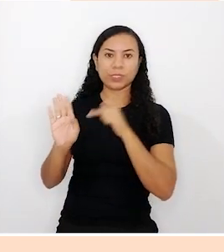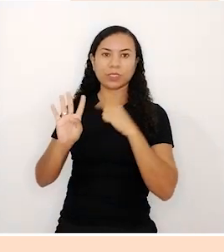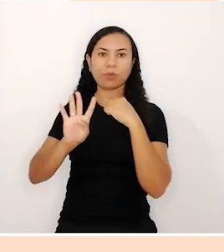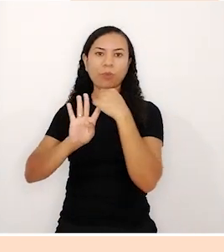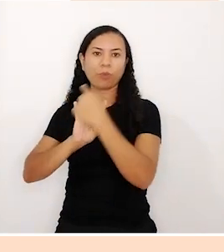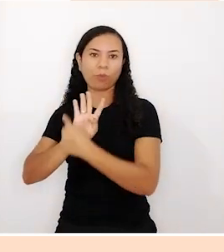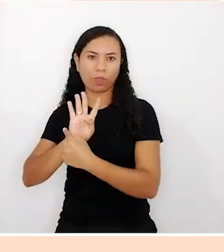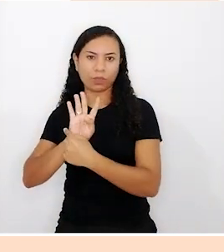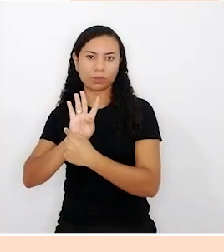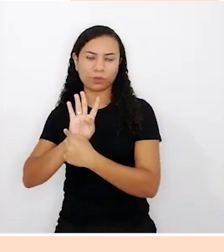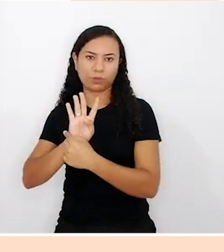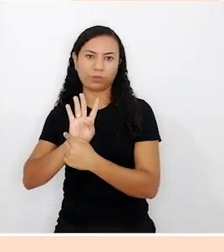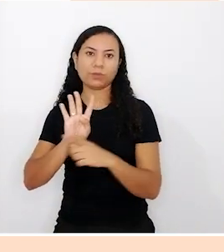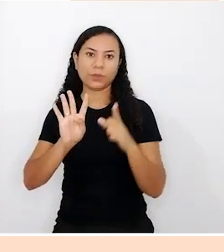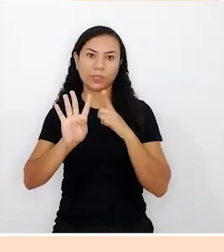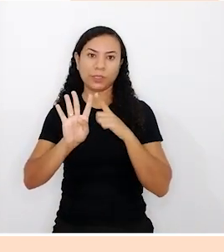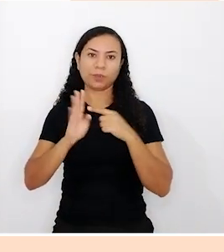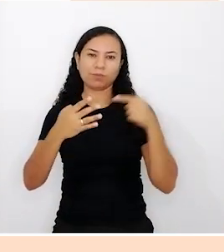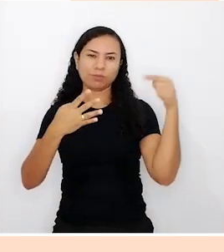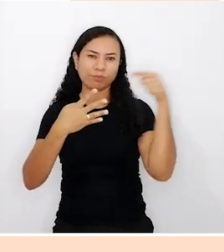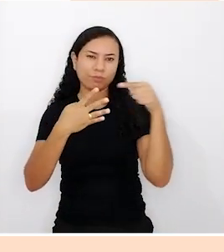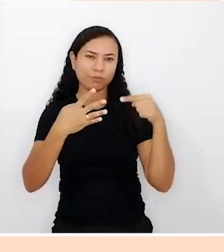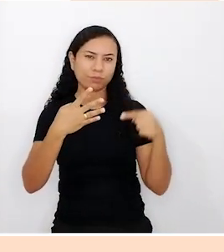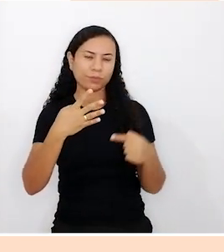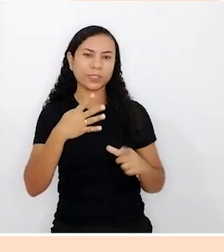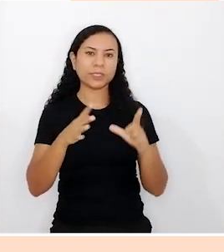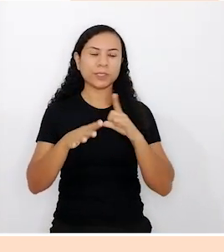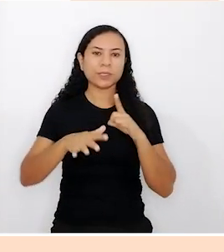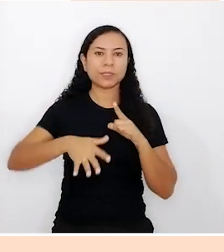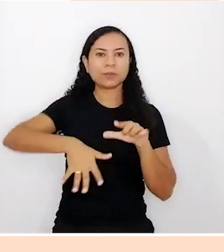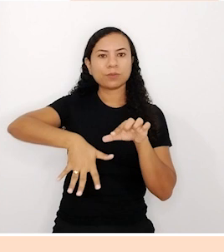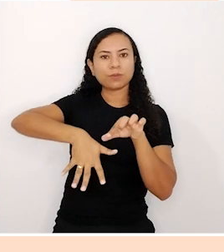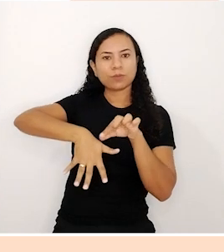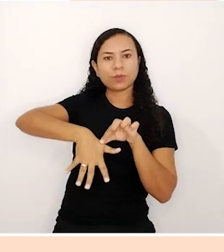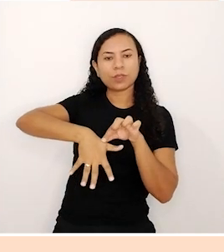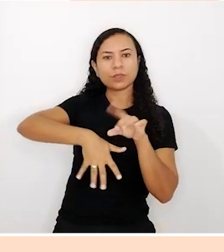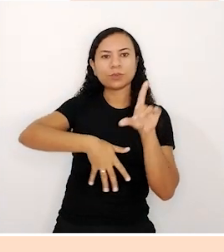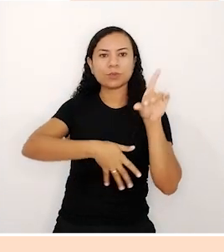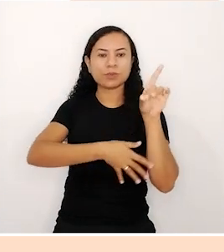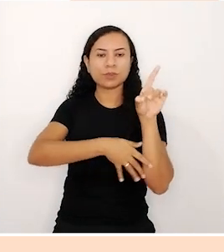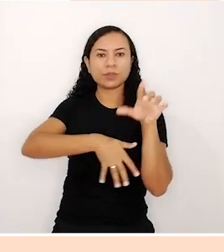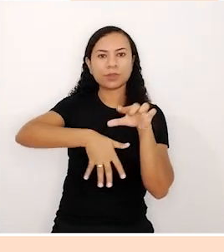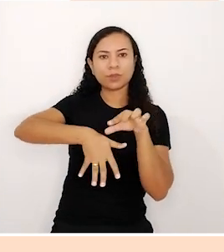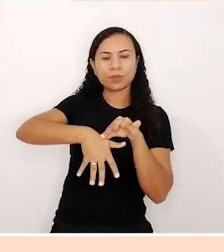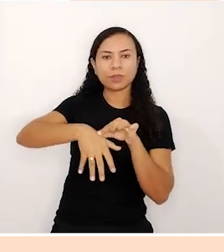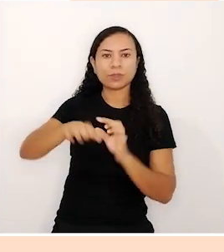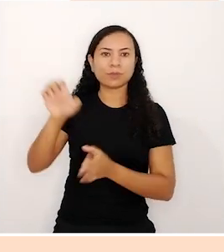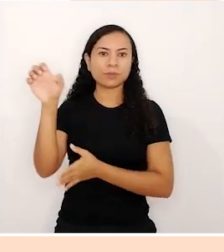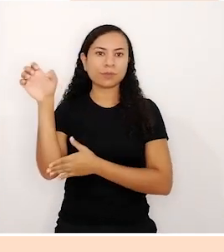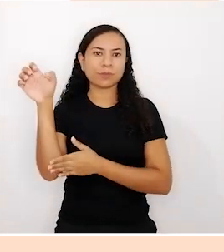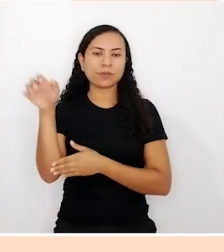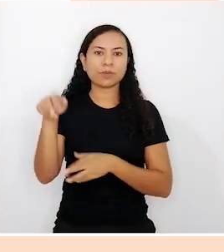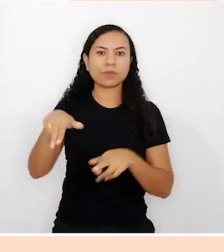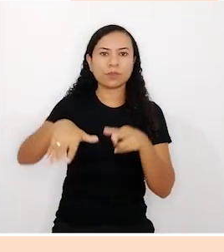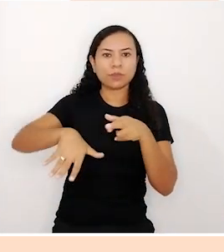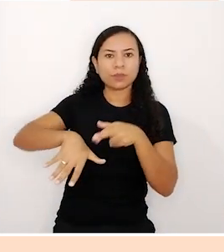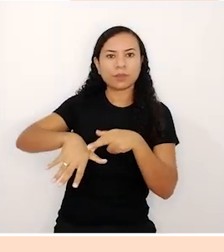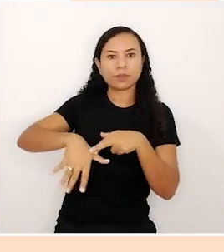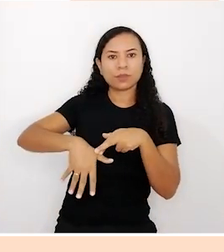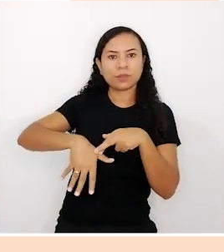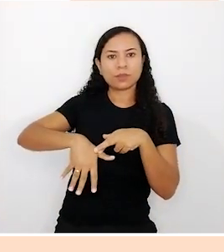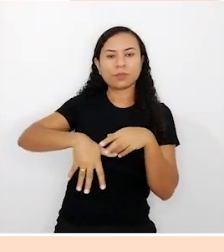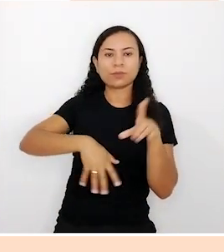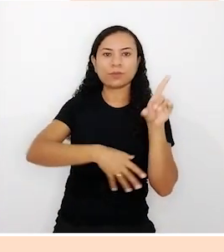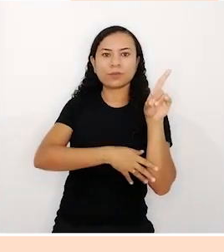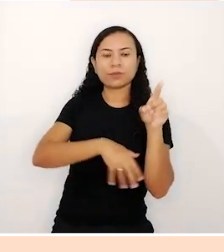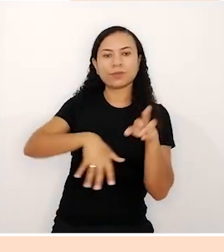em 4 cavidades. Um átrio direito, um átrio esquerdo, um ventrículo